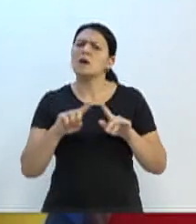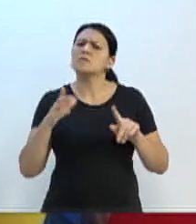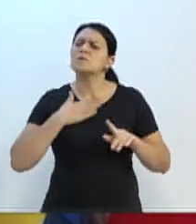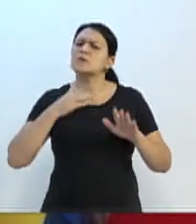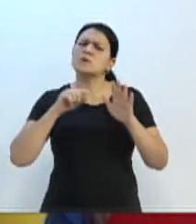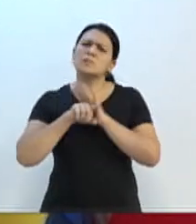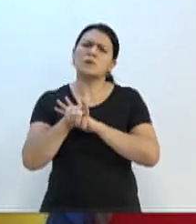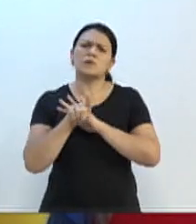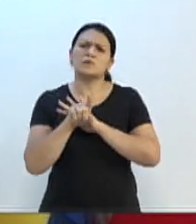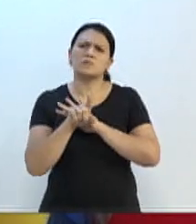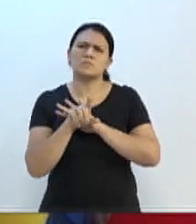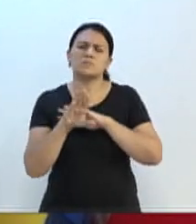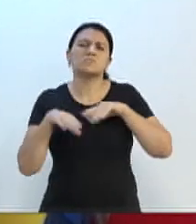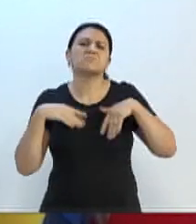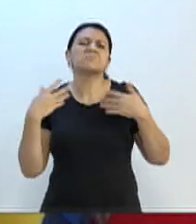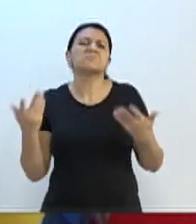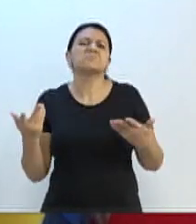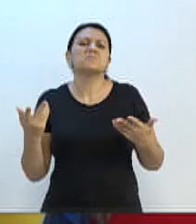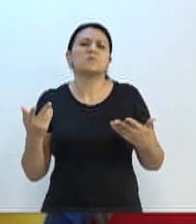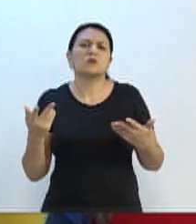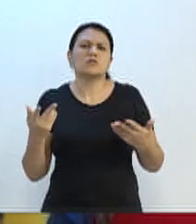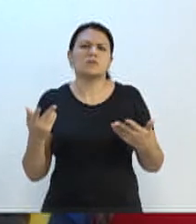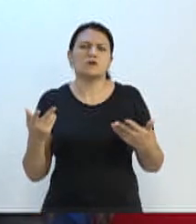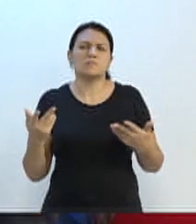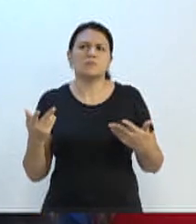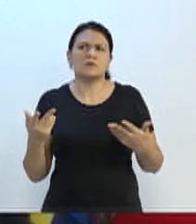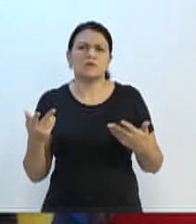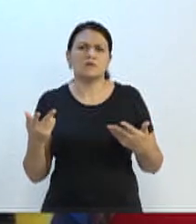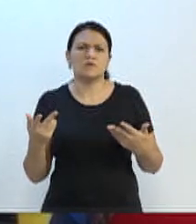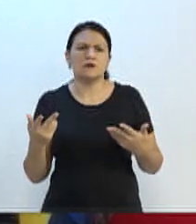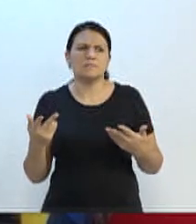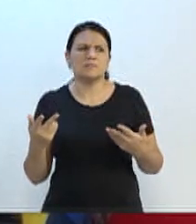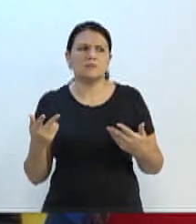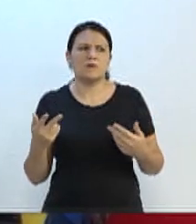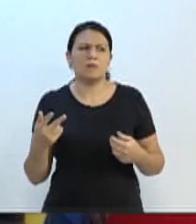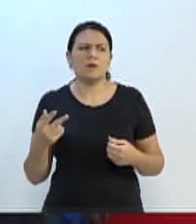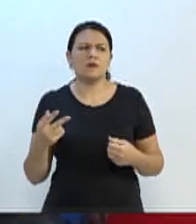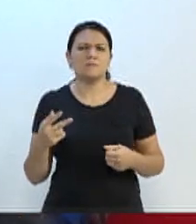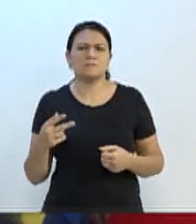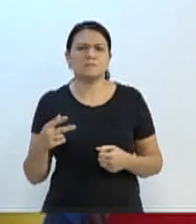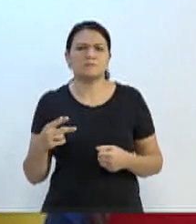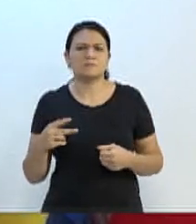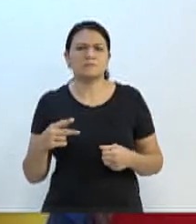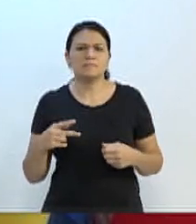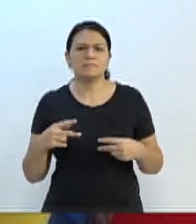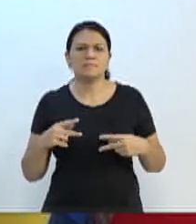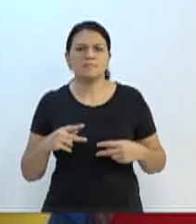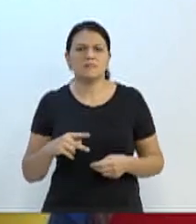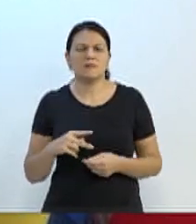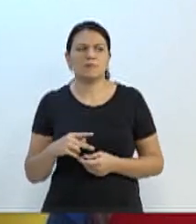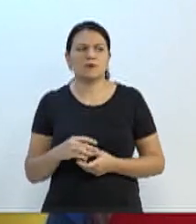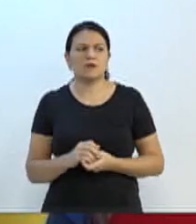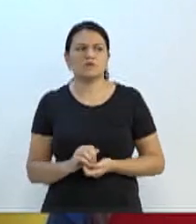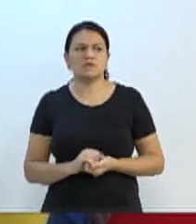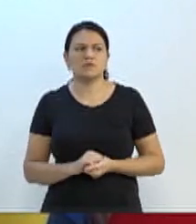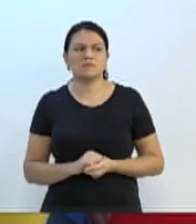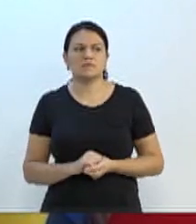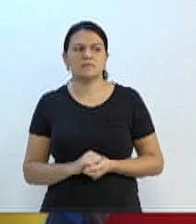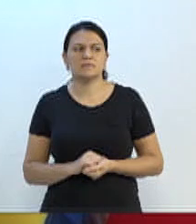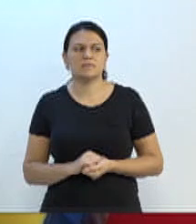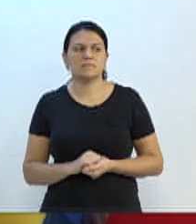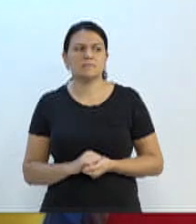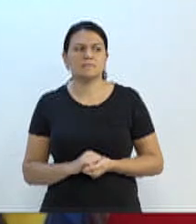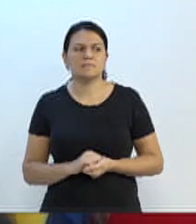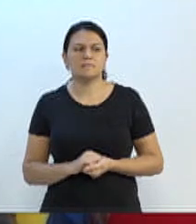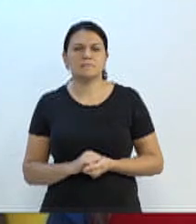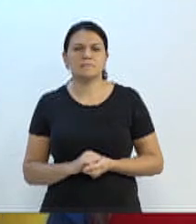onde é que estava a Procuradoria-Geral do município quando foi feito esse contrato? Essa Procuradoria que é competente, que é eficiente, que tem nos orgulhado.